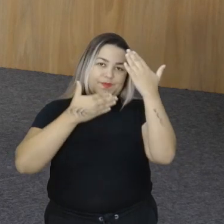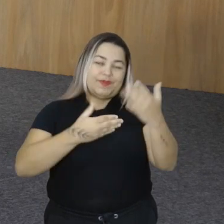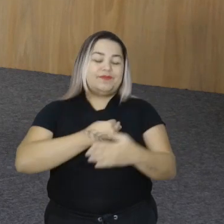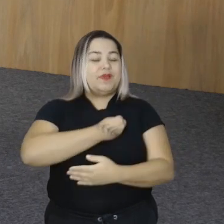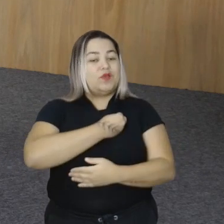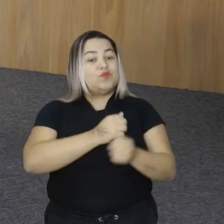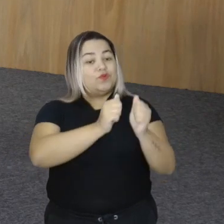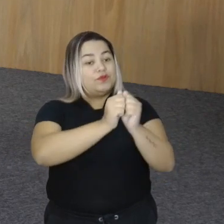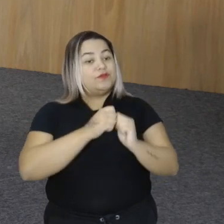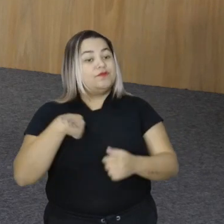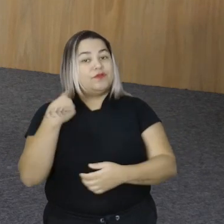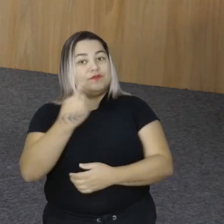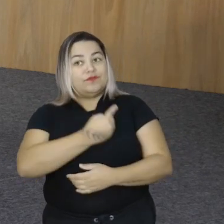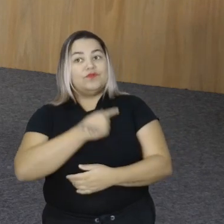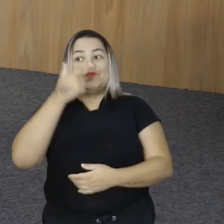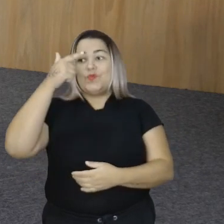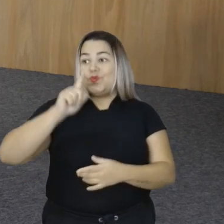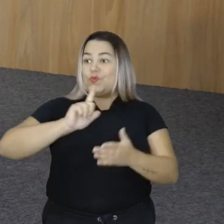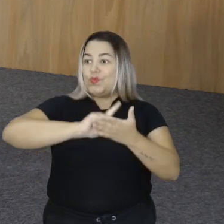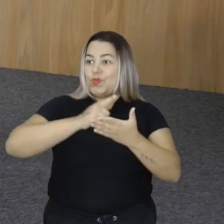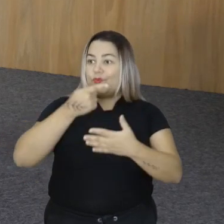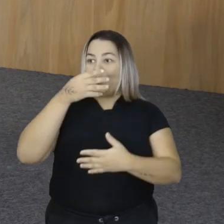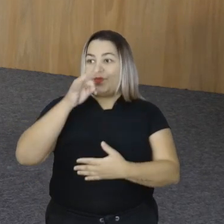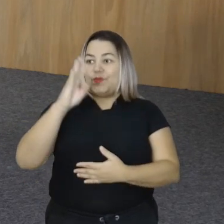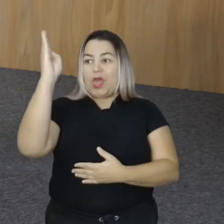a gente mais uma vez do Jornal PT Brasil.